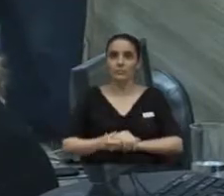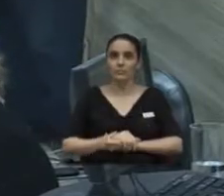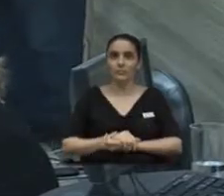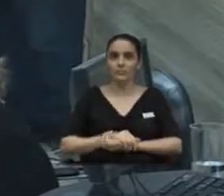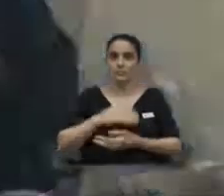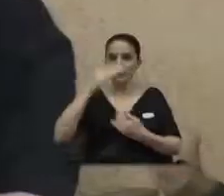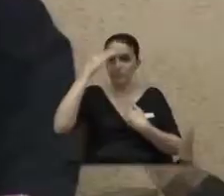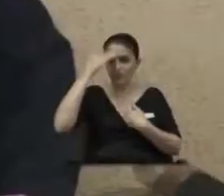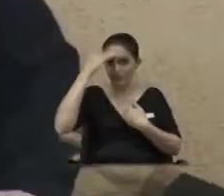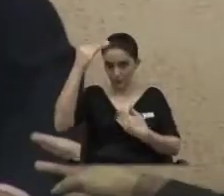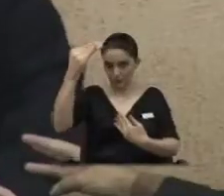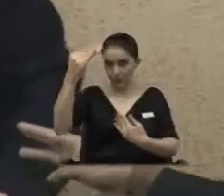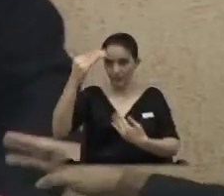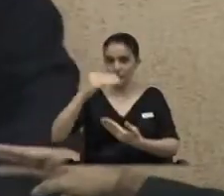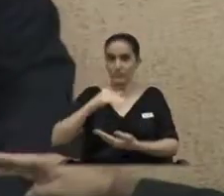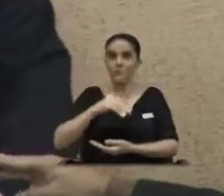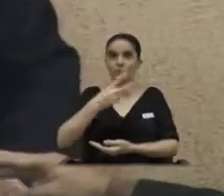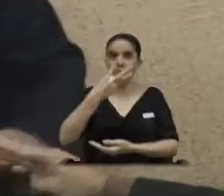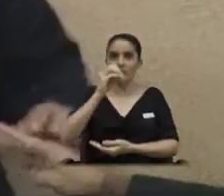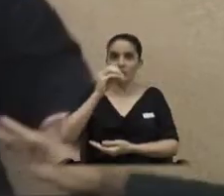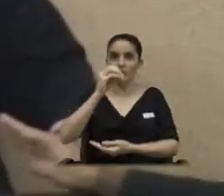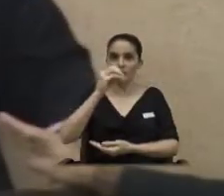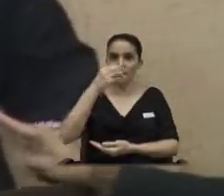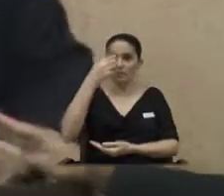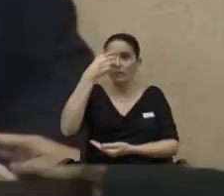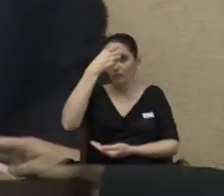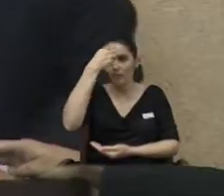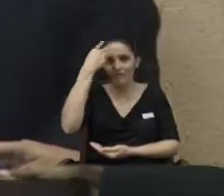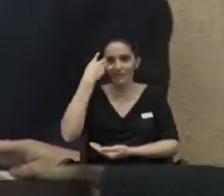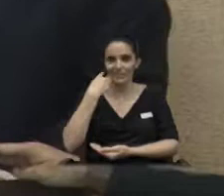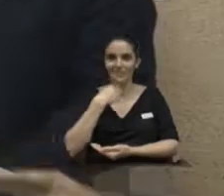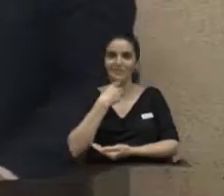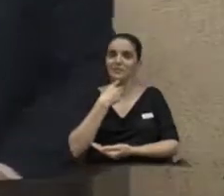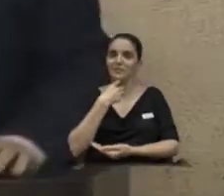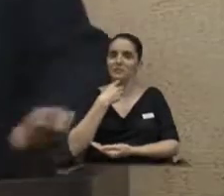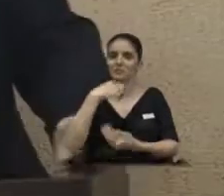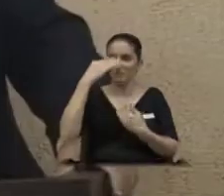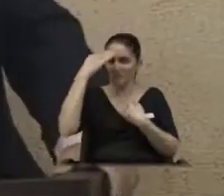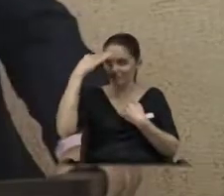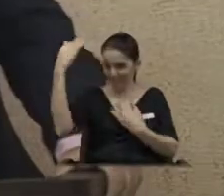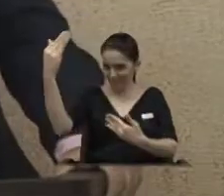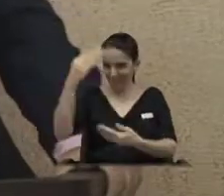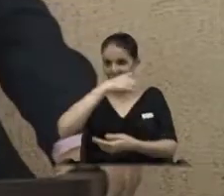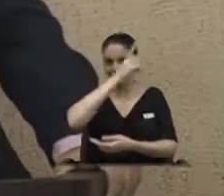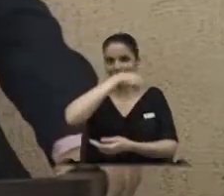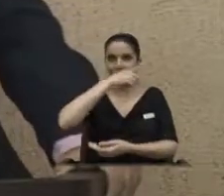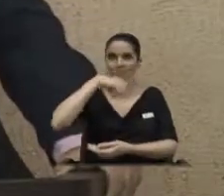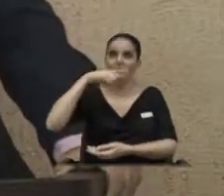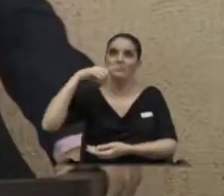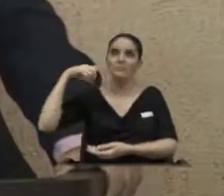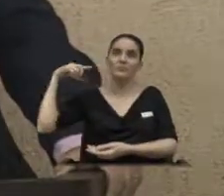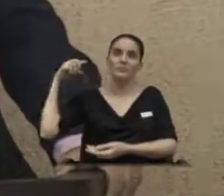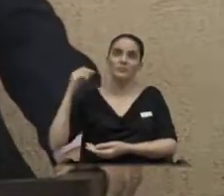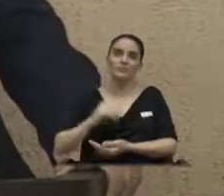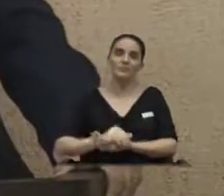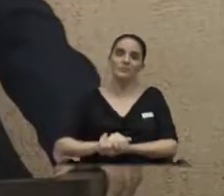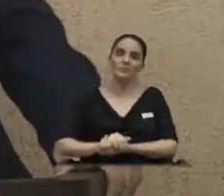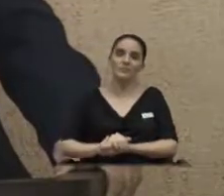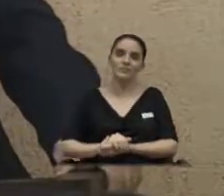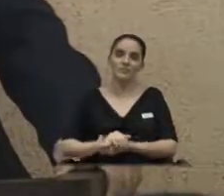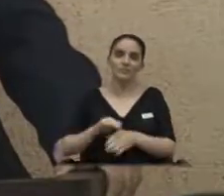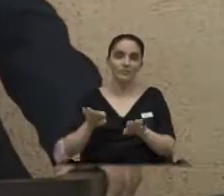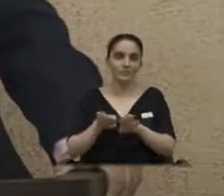Obrigado pelos 30 minutos, presidente. Quero saudar a nossa presidente, doutora Mayra. Quero saudar também o